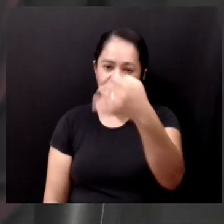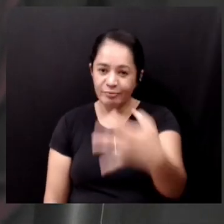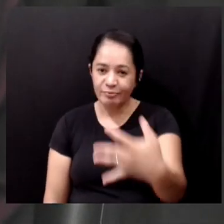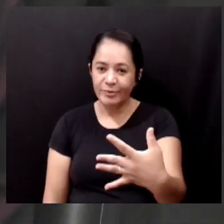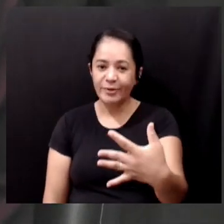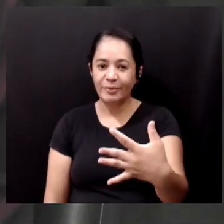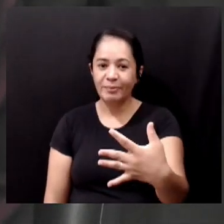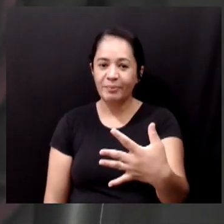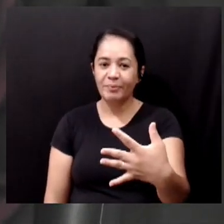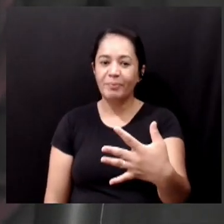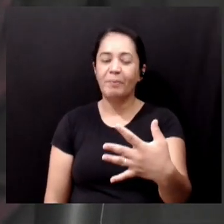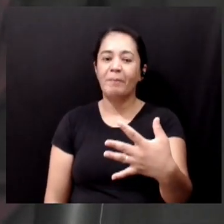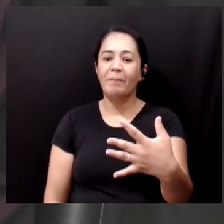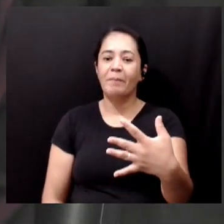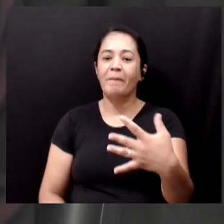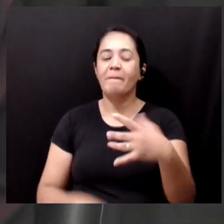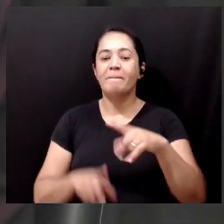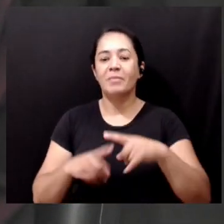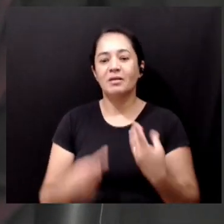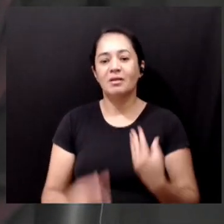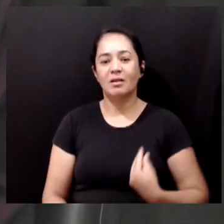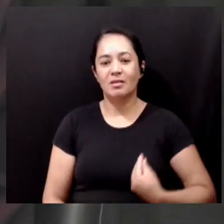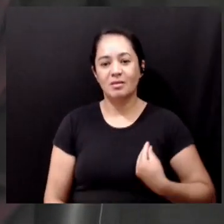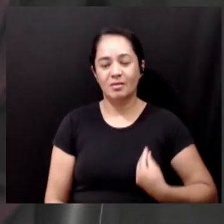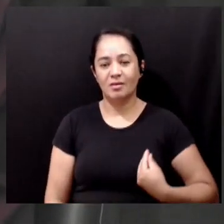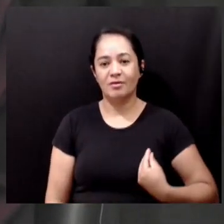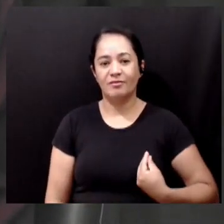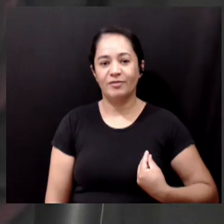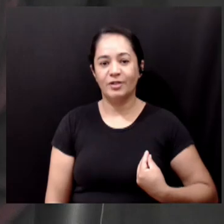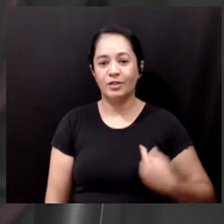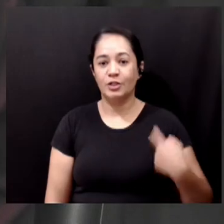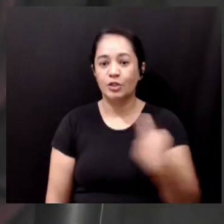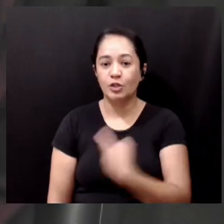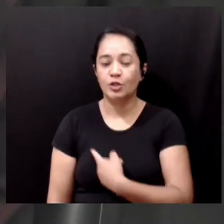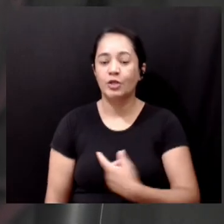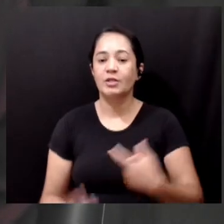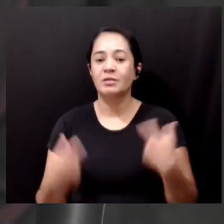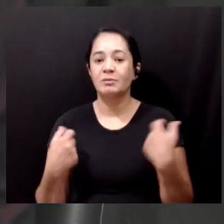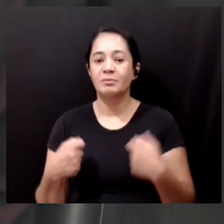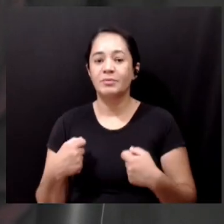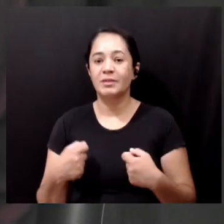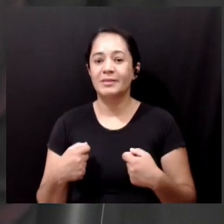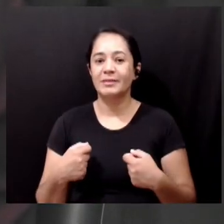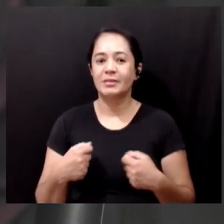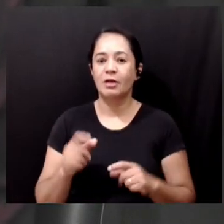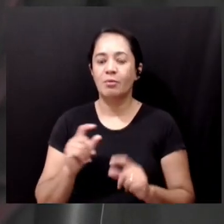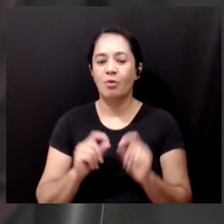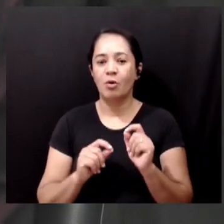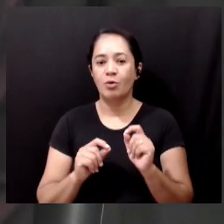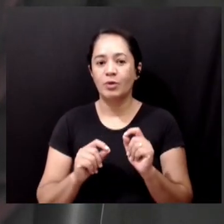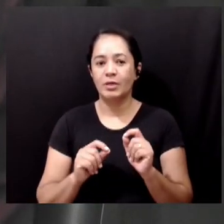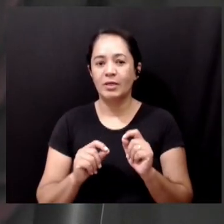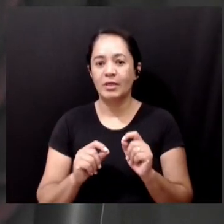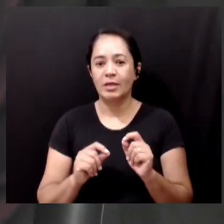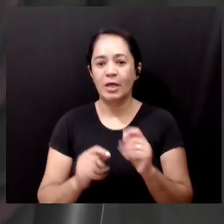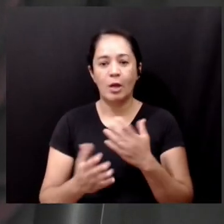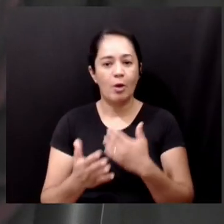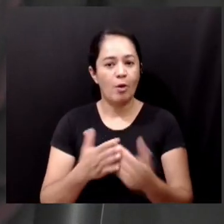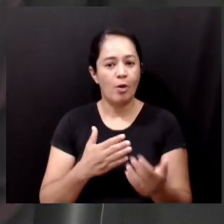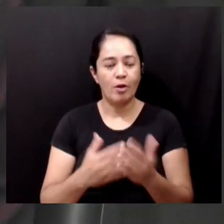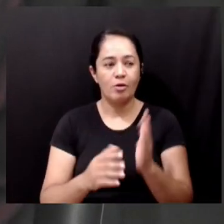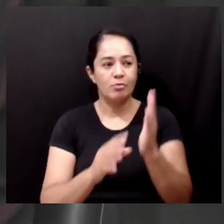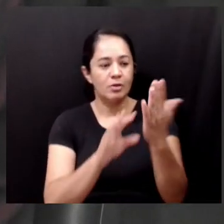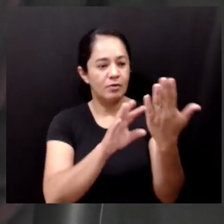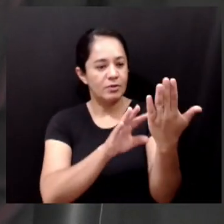na vida, a gente sempre tem que ter um parâmetro de algo para se espelhar. Eu